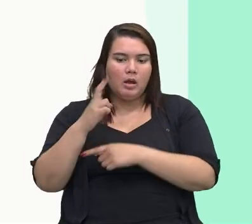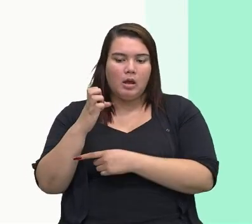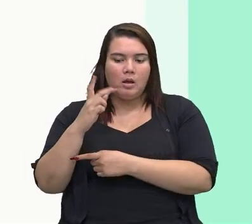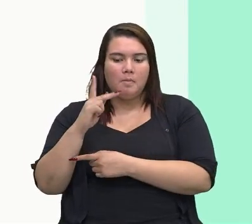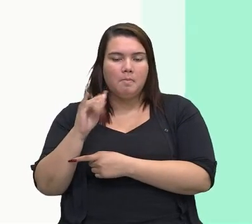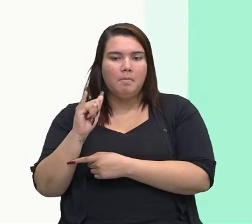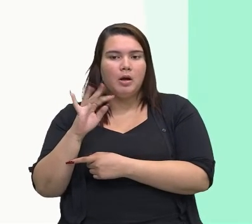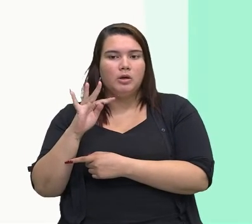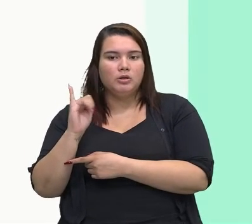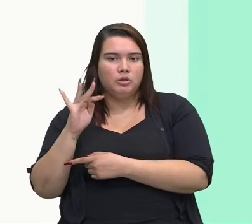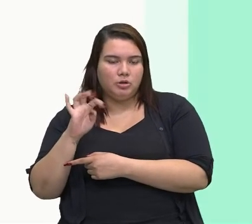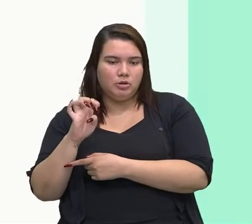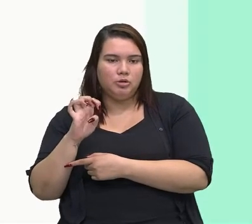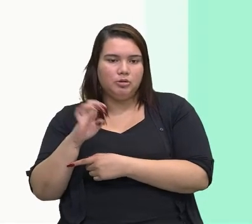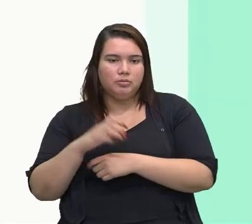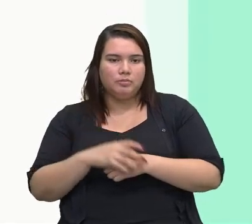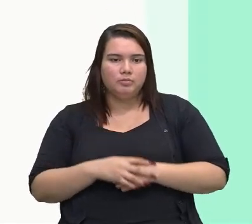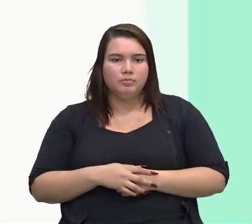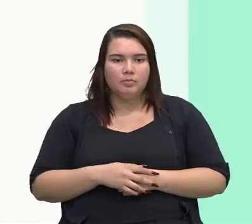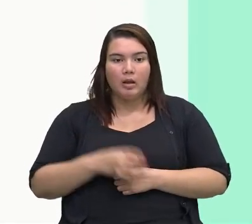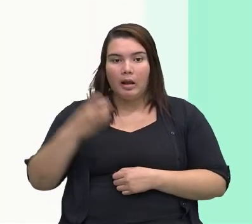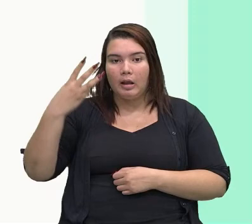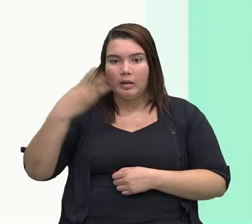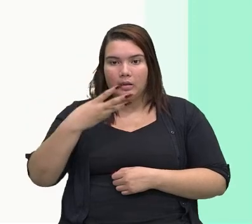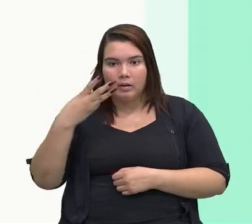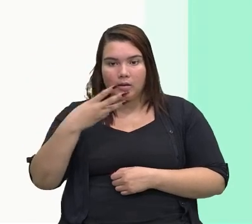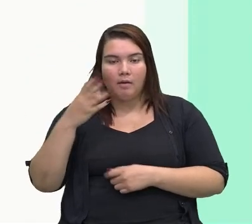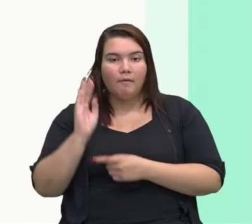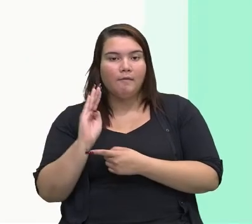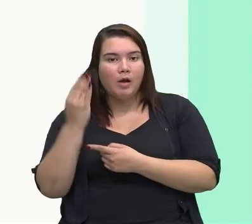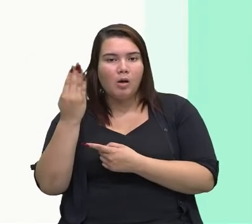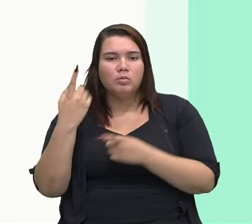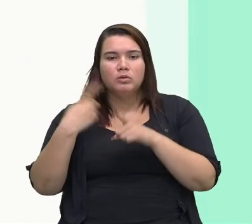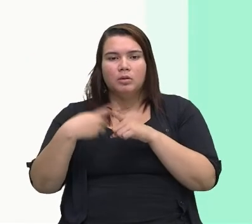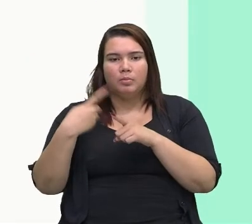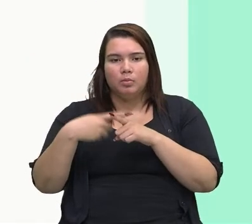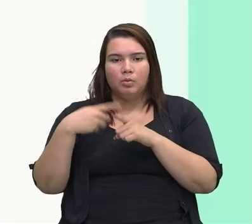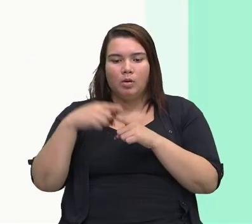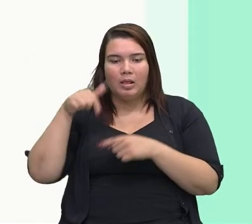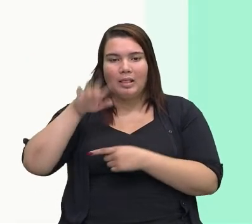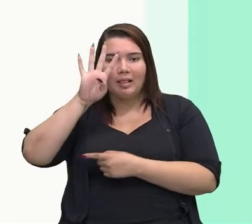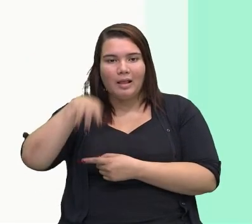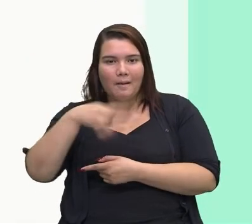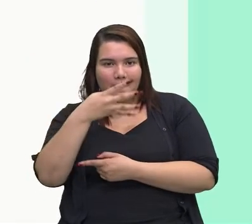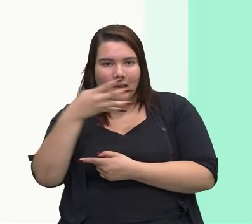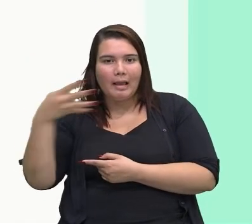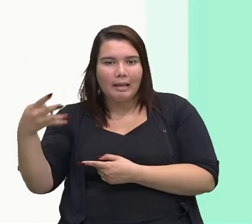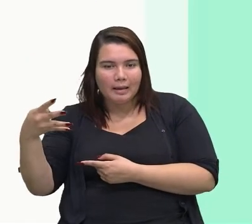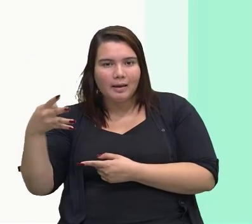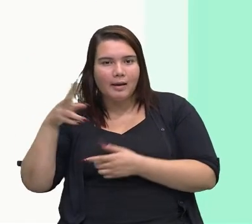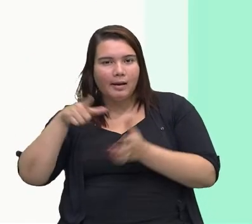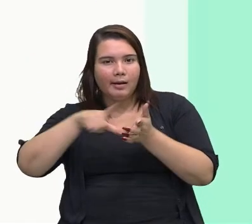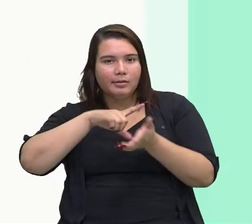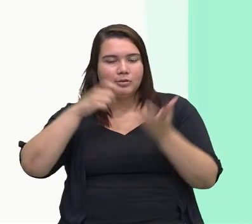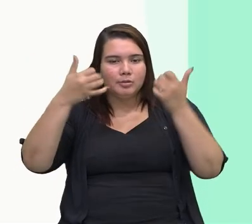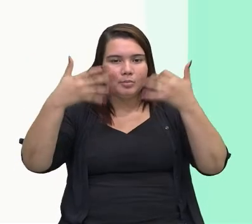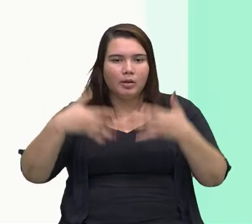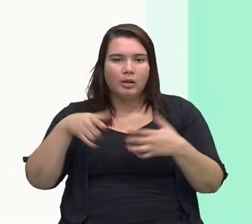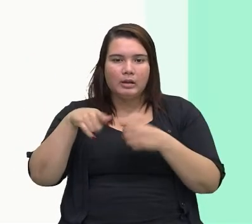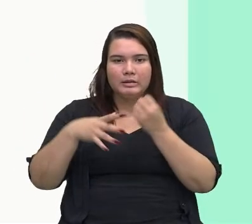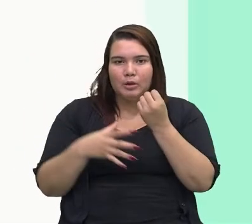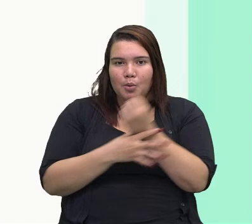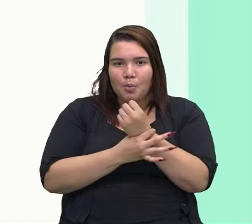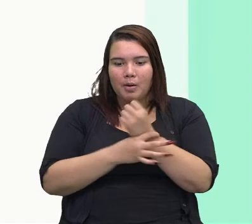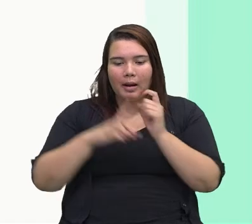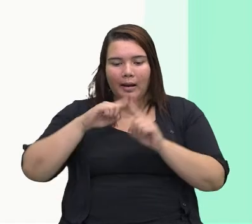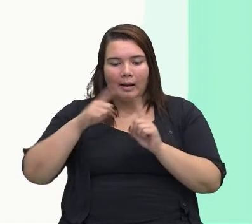hepatites. A 3 está falsa porque o método da tabelinha não é tão seguro para prevenir a gravidez,